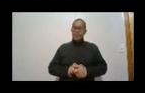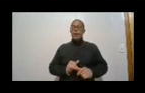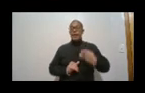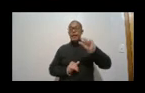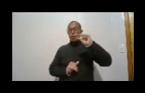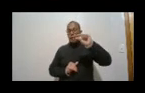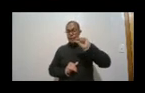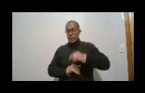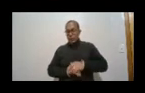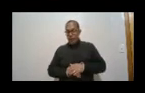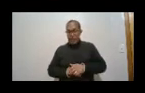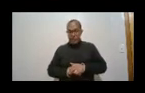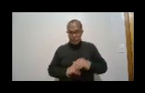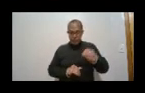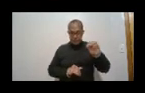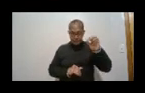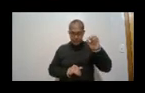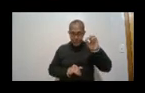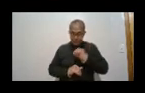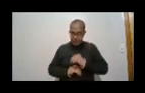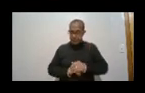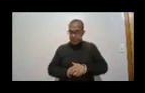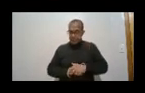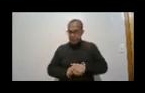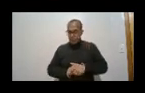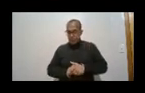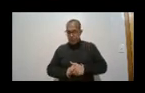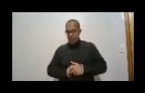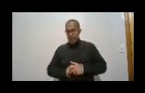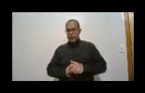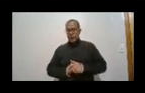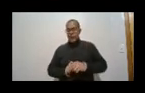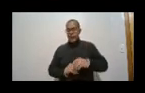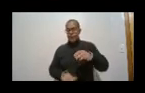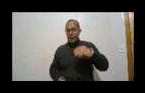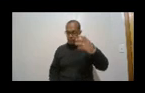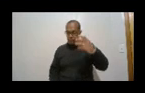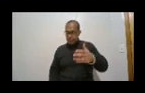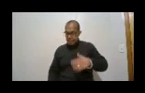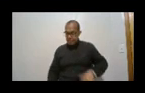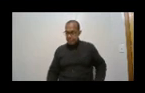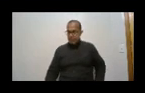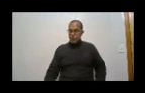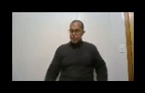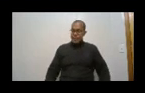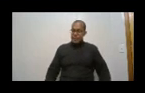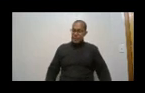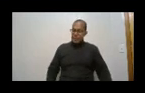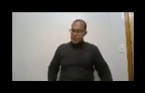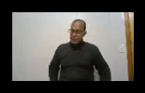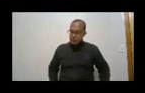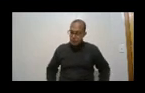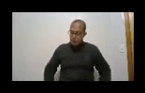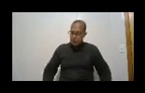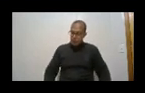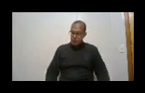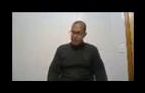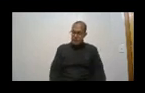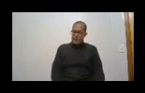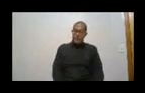coração. Bem, na dose adequada, na dose certa, na dose preconizada, o que é que